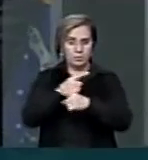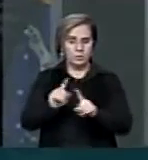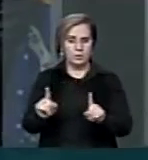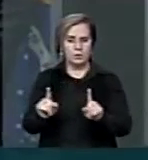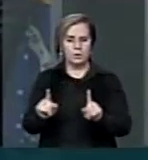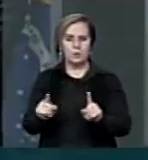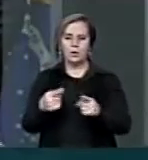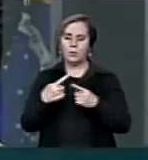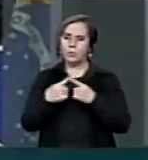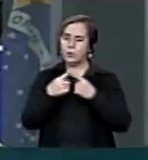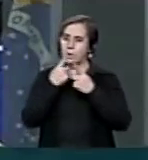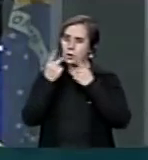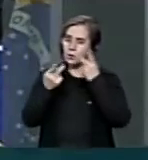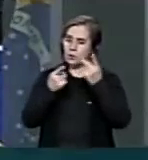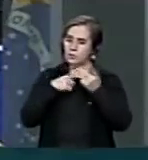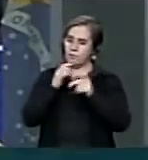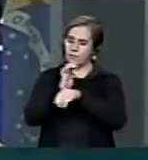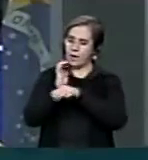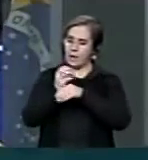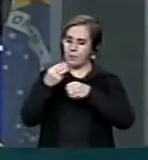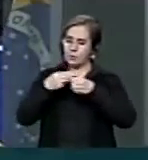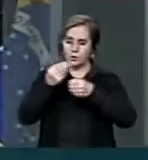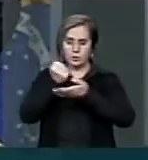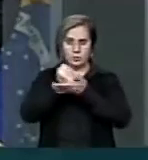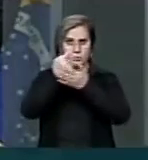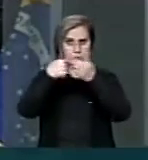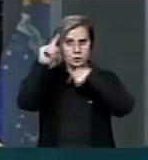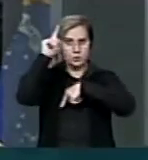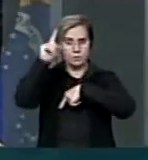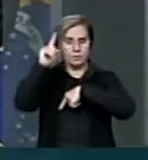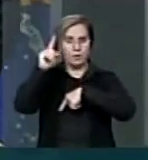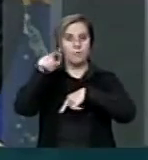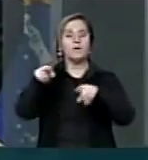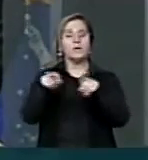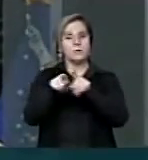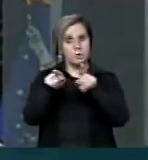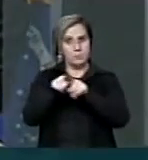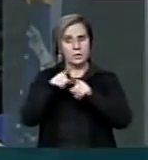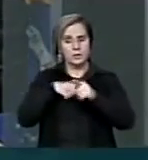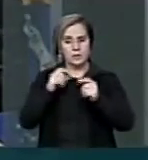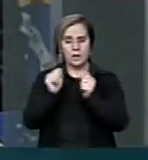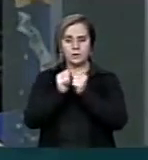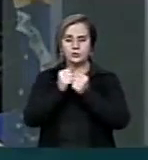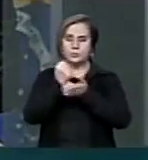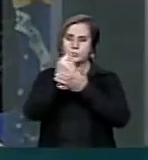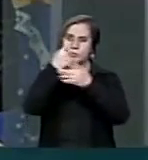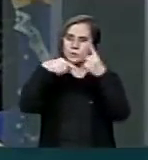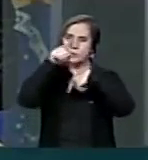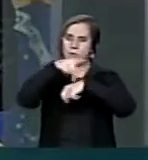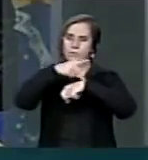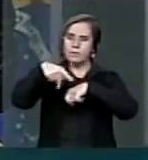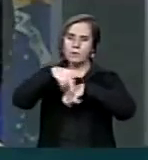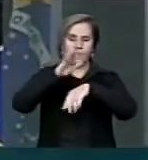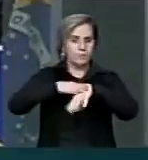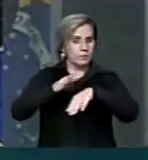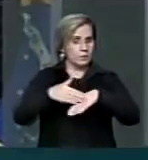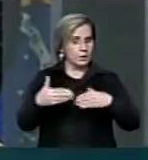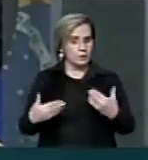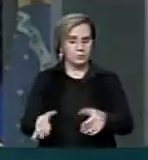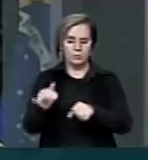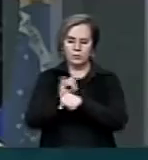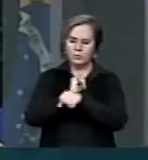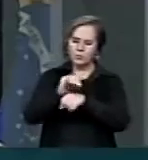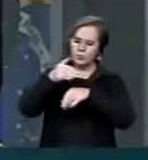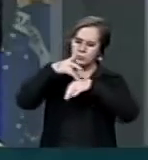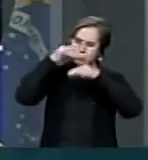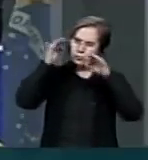Porque quando se desenvolve um estado ou um município, está se desenvolvendo um país, está se investindo na